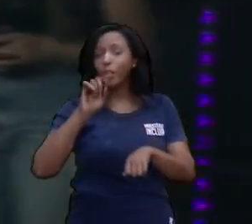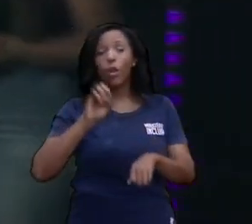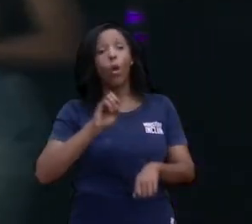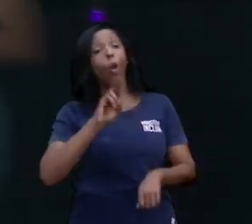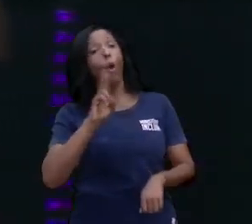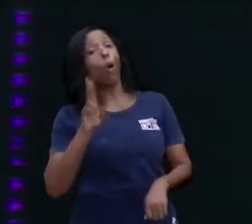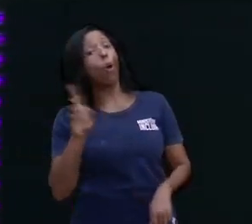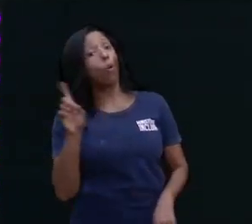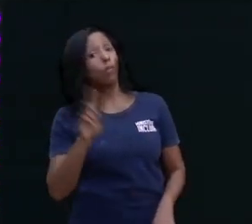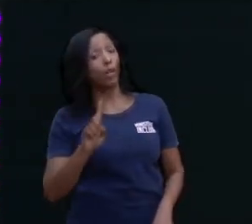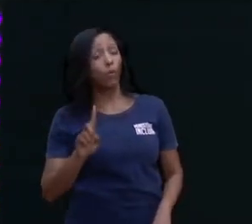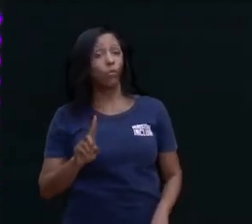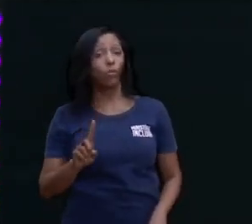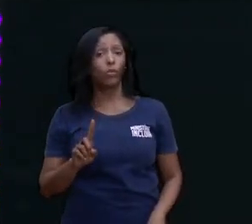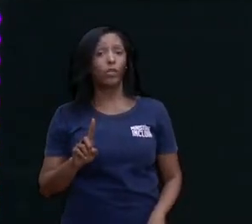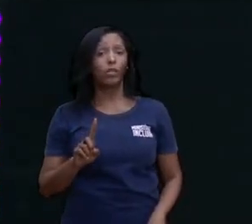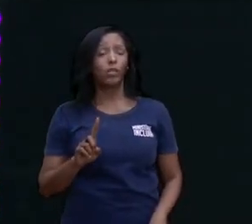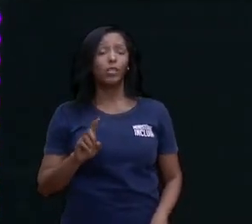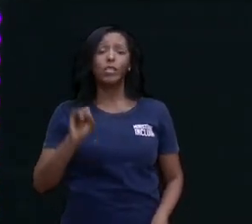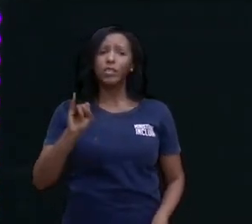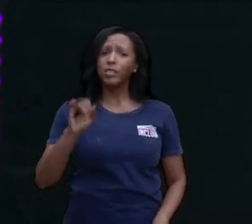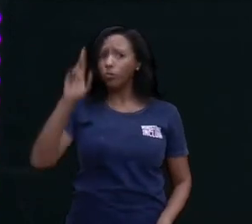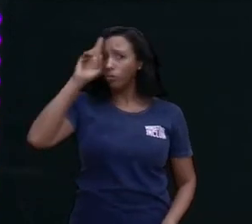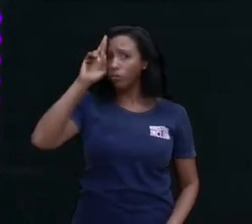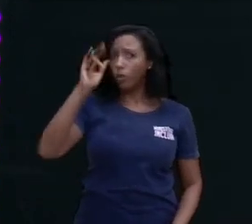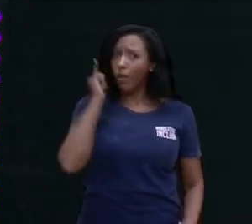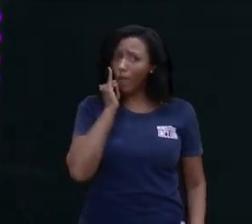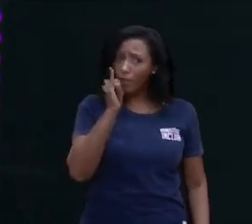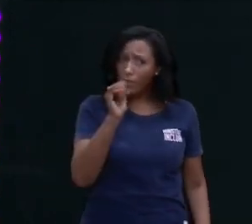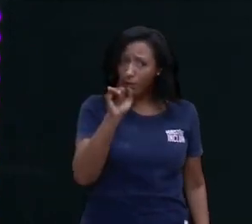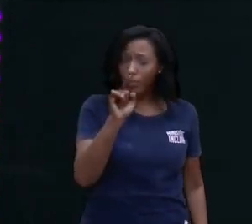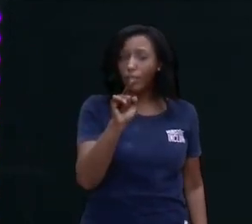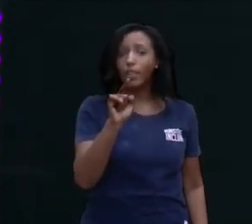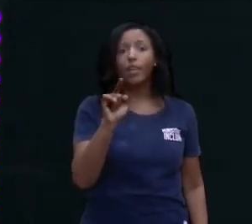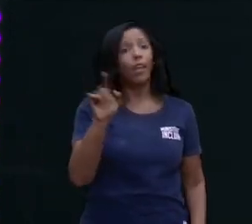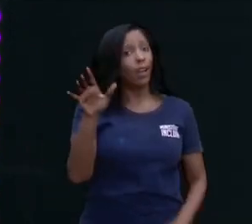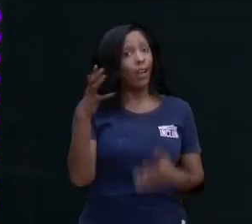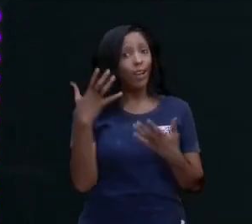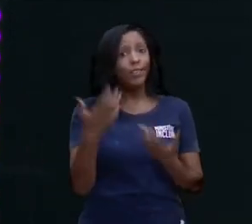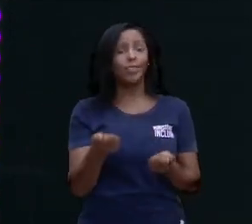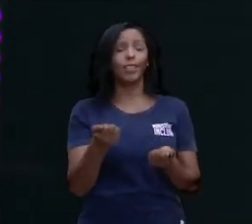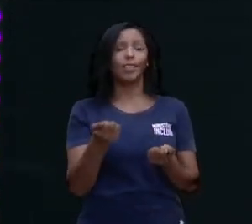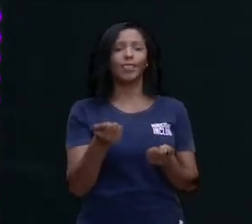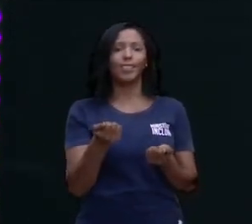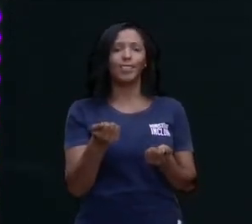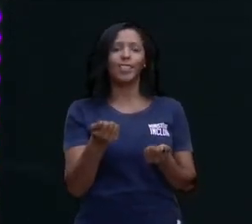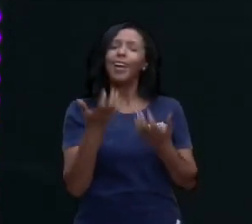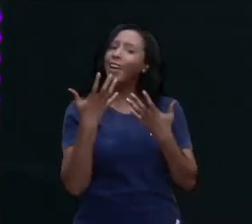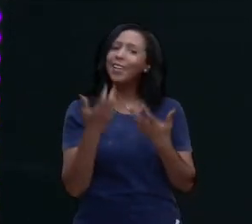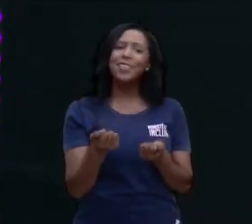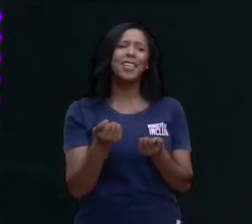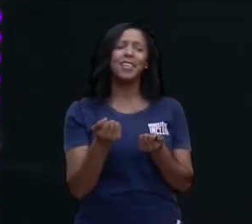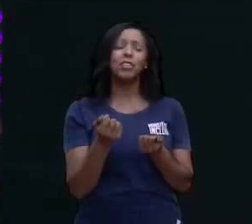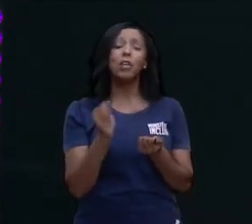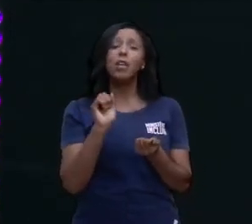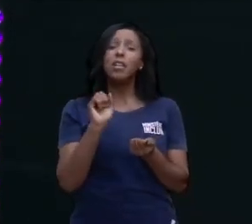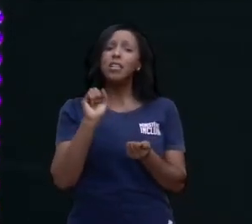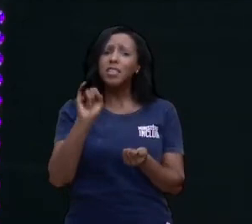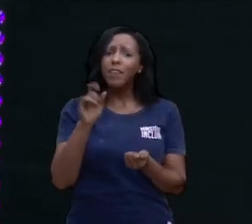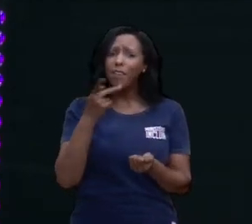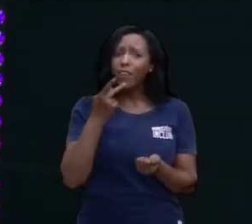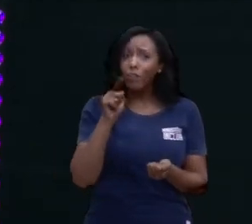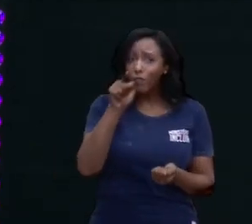se ele está falando atenda senão tá falando fique como está mas tem que tá falando com você quer